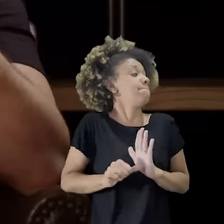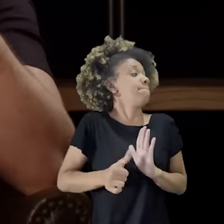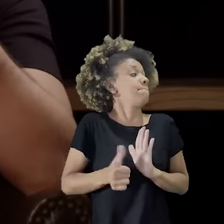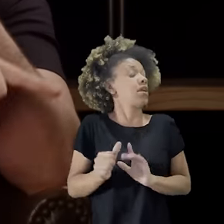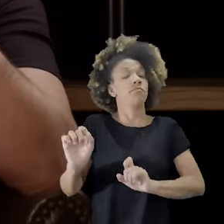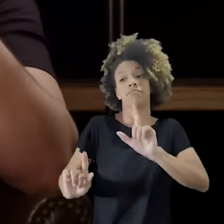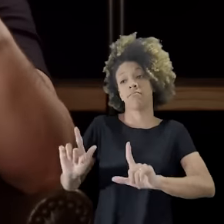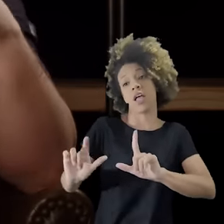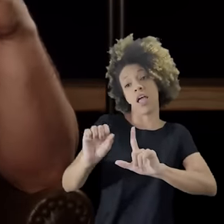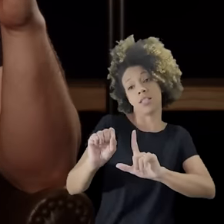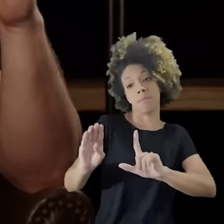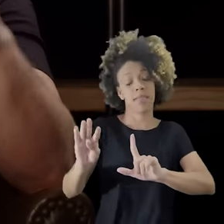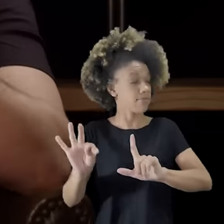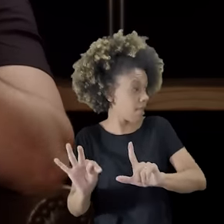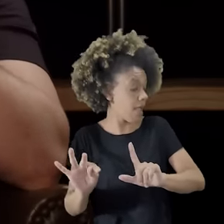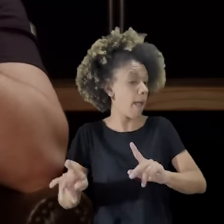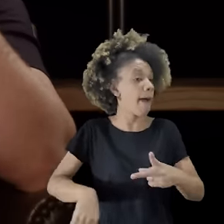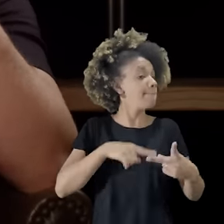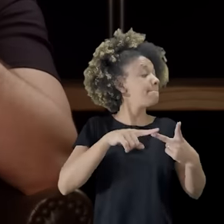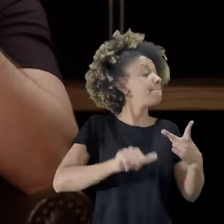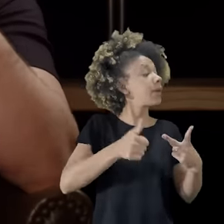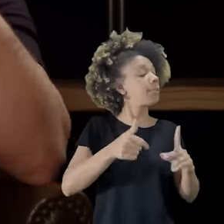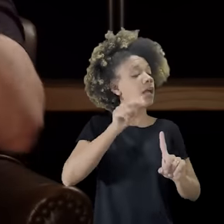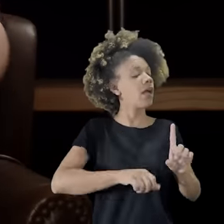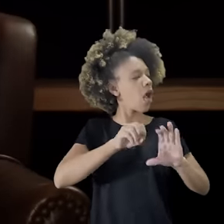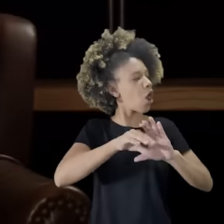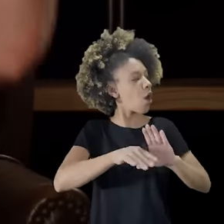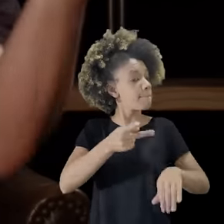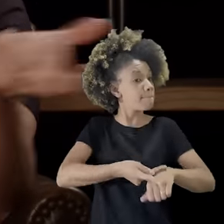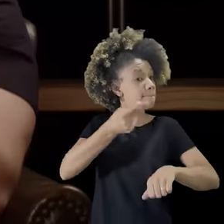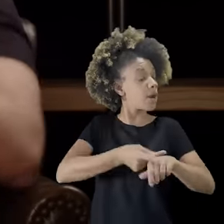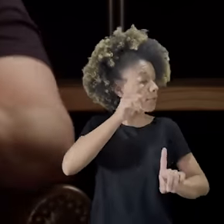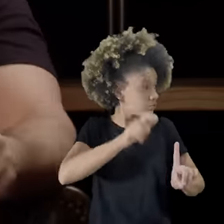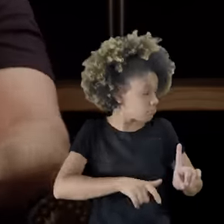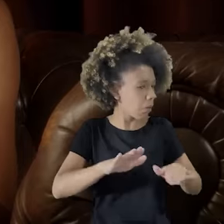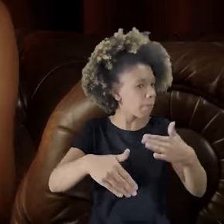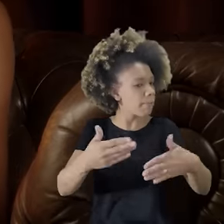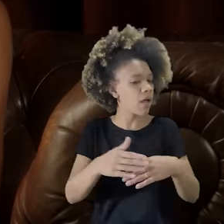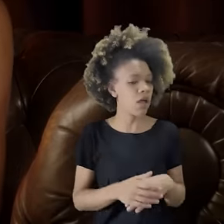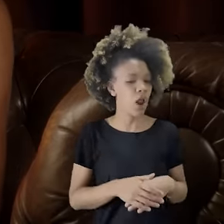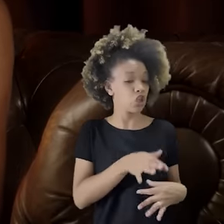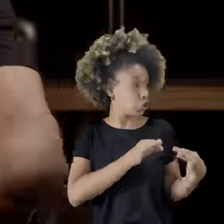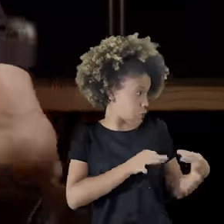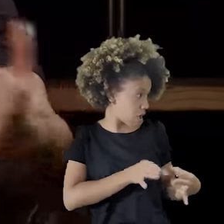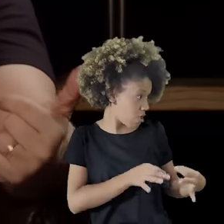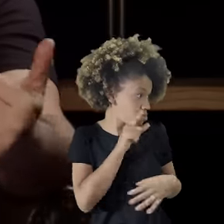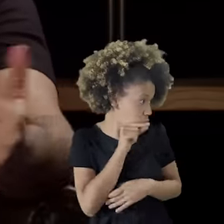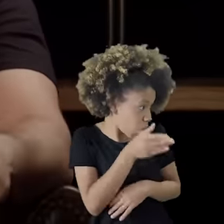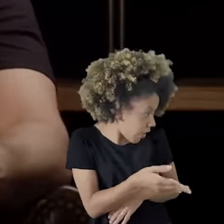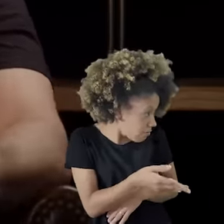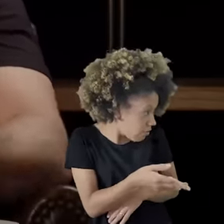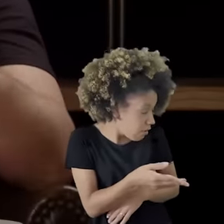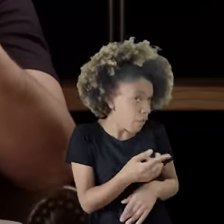primeira talvez aí para o SBT foi a primeira a fazer coisa na globo foi a primeira ganhar prêmio como atriz fazendo isso ela tava sendo julgada no mesmo